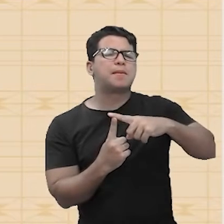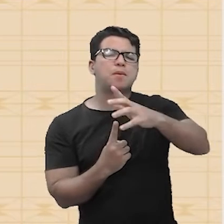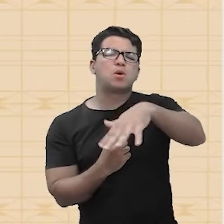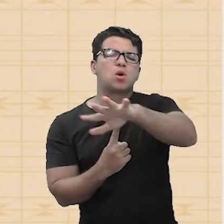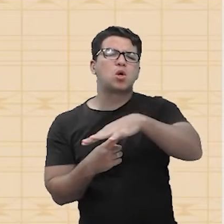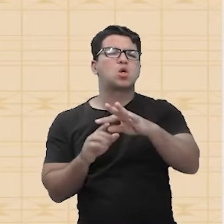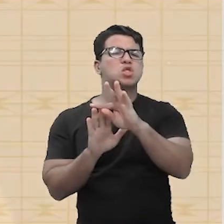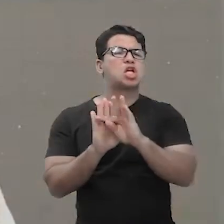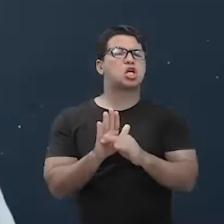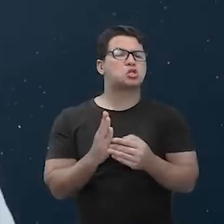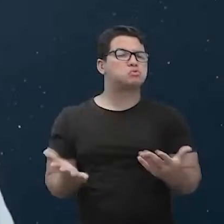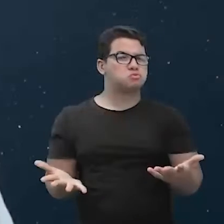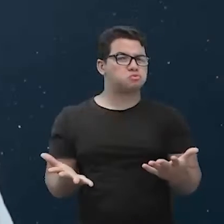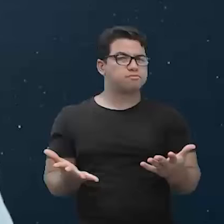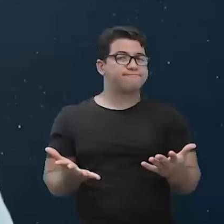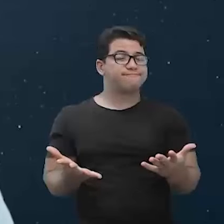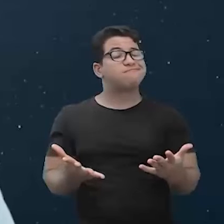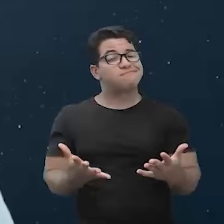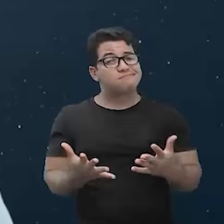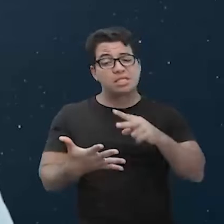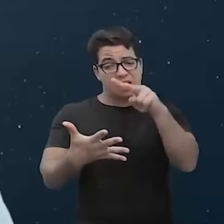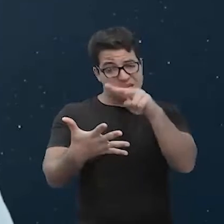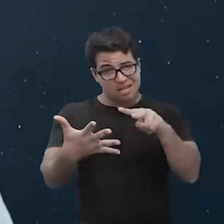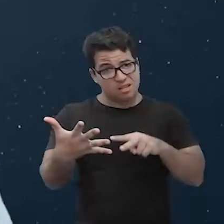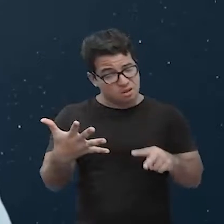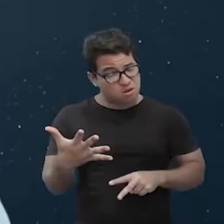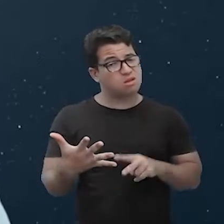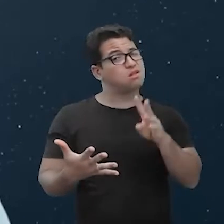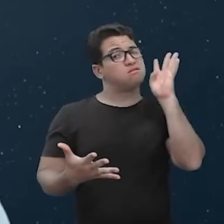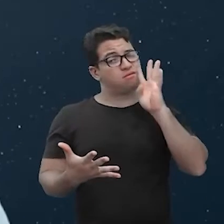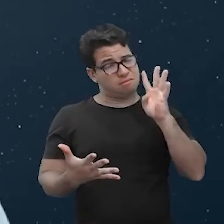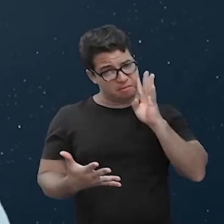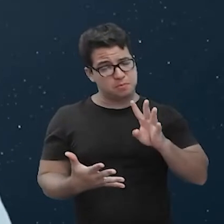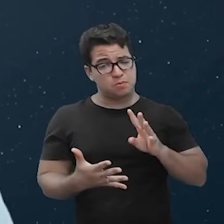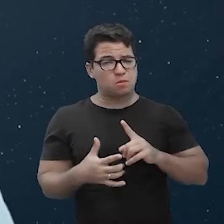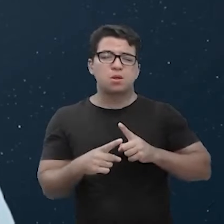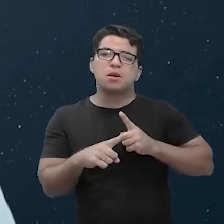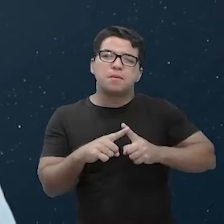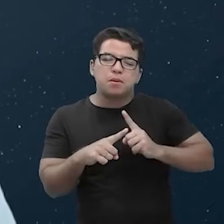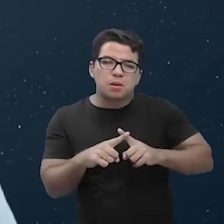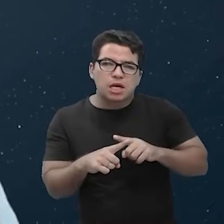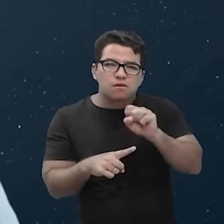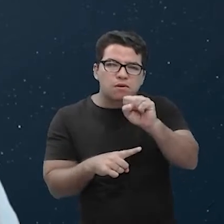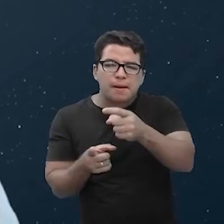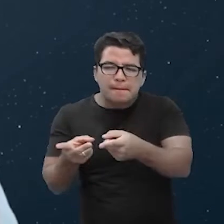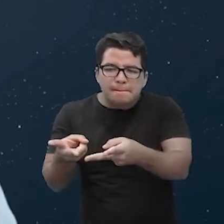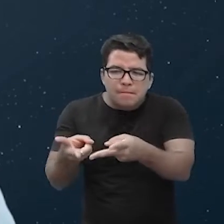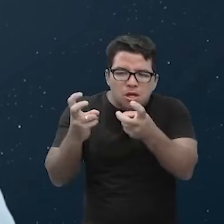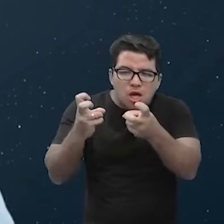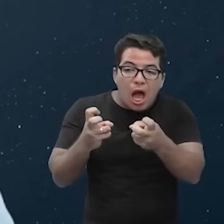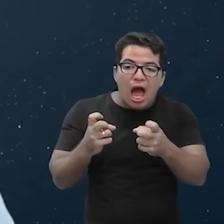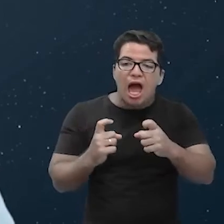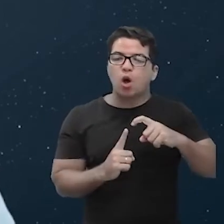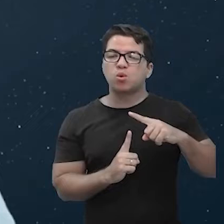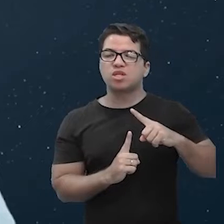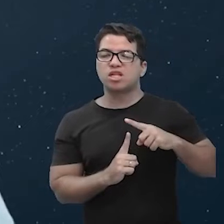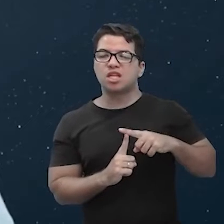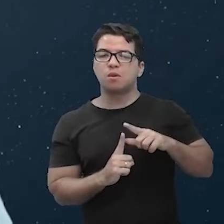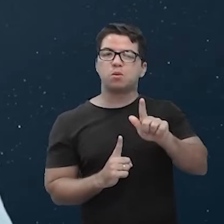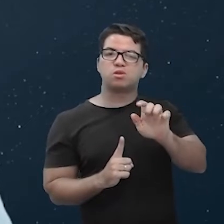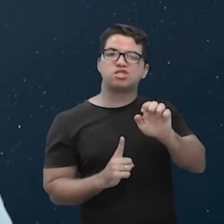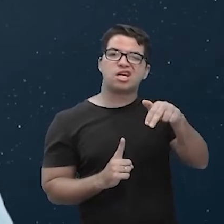leitura bem interessante, tá, gente? Porque quando você reconhece o gênero, você provavelmente já faz